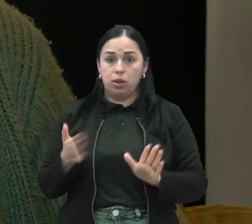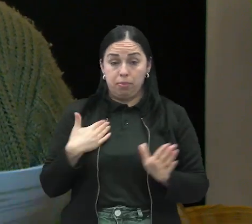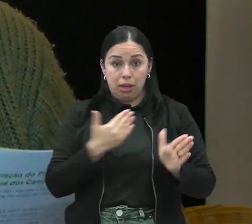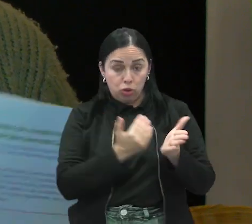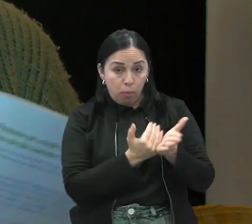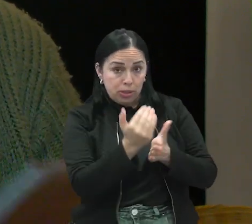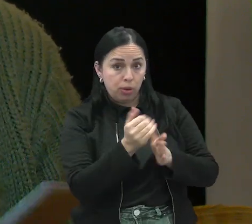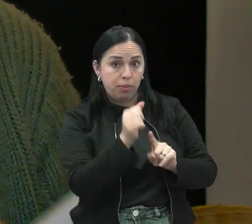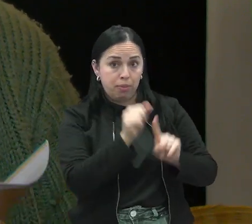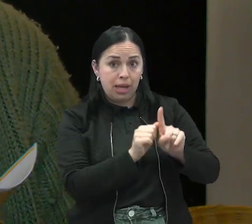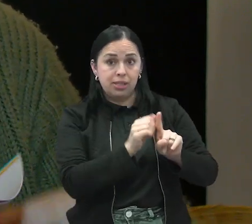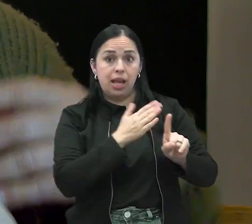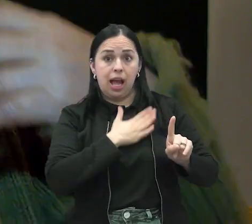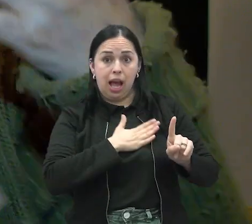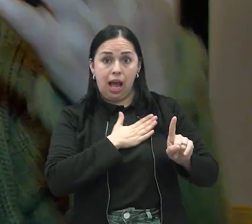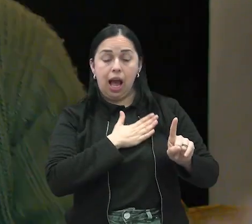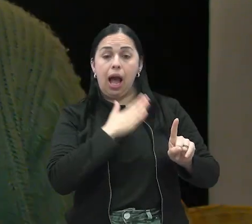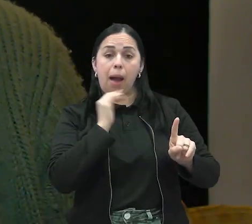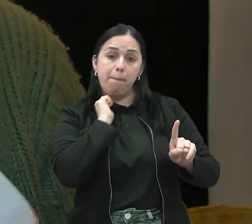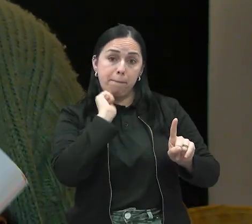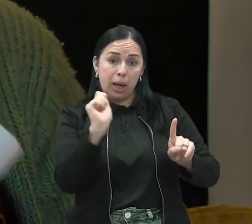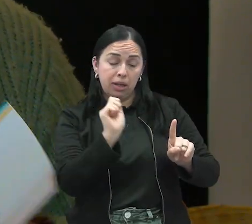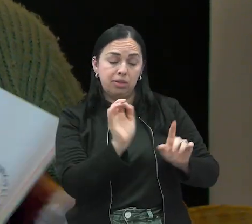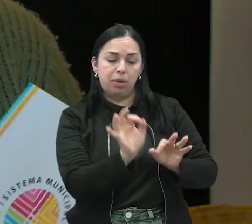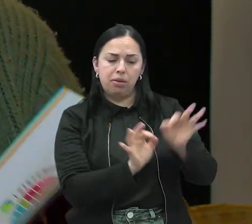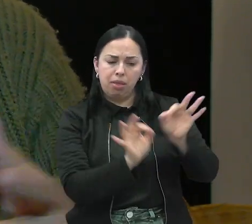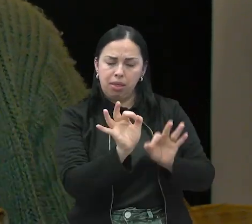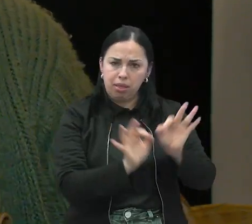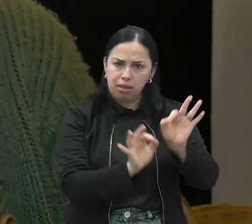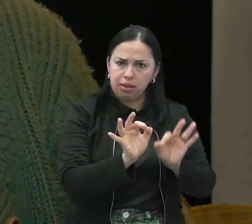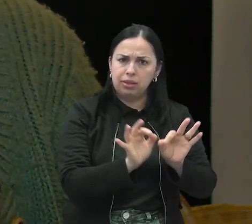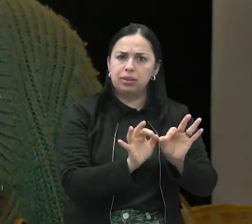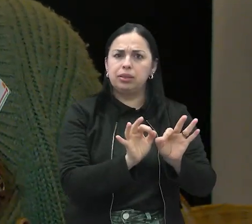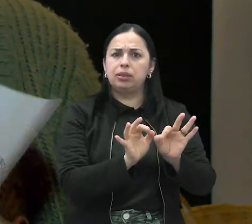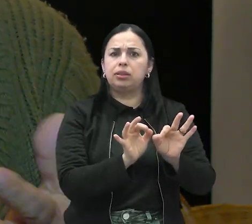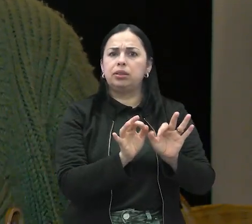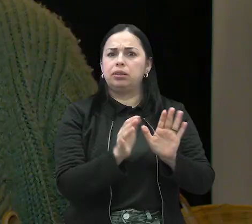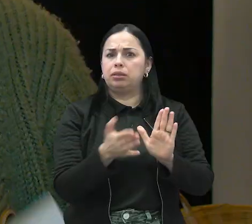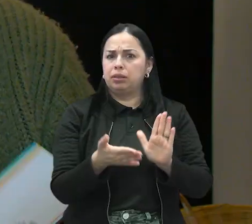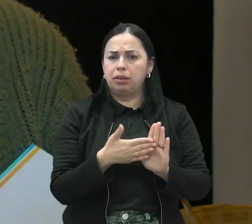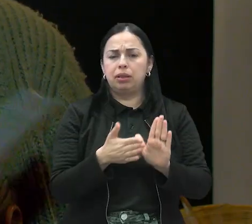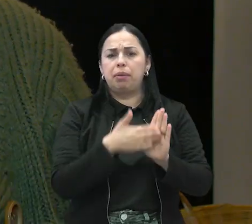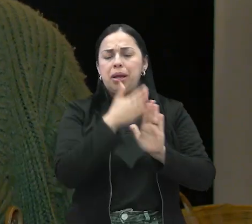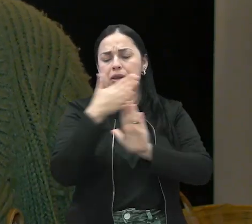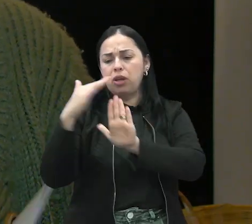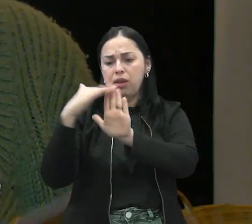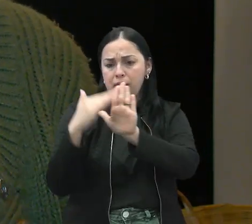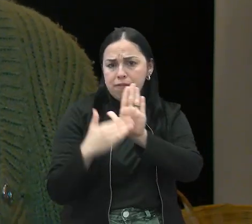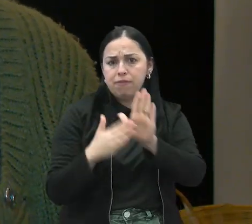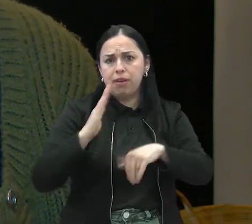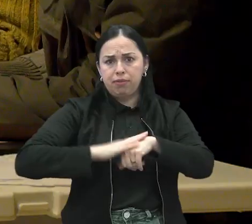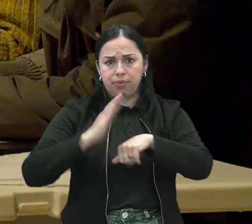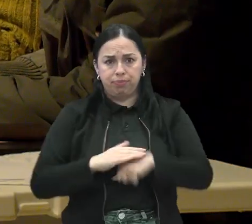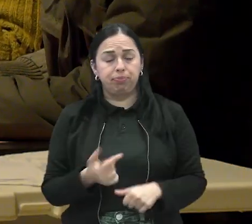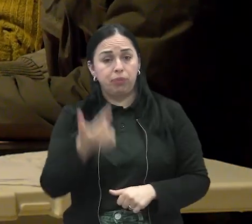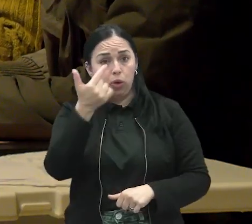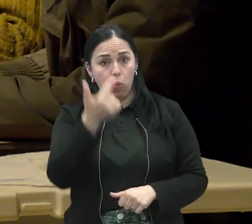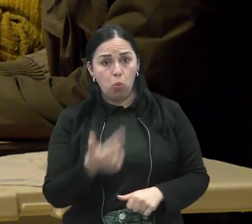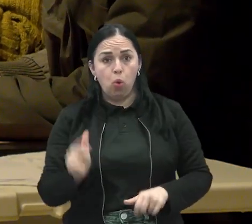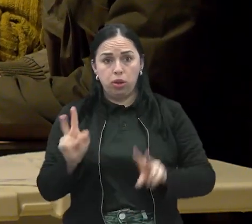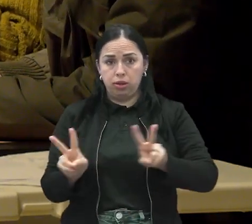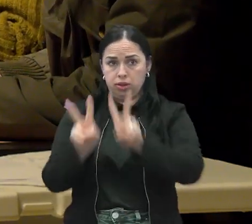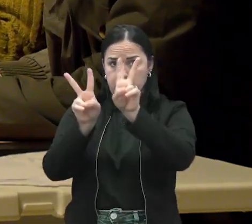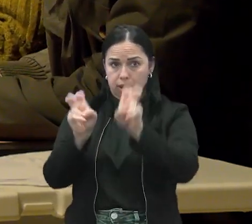a gente começou em abril, né, nessa elaboração dos encaminhamentos, do cronograma de ações. Outro